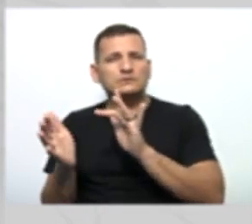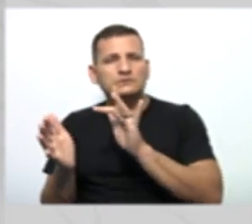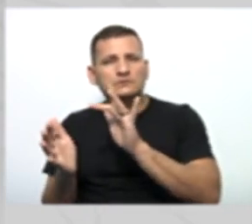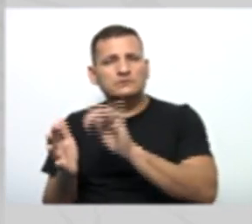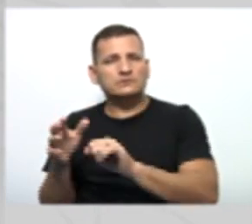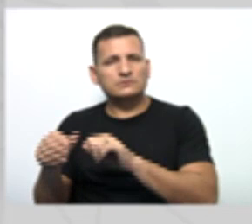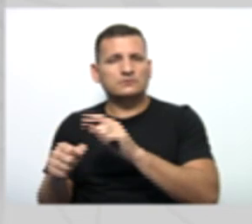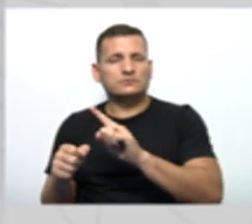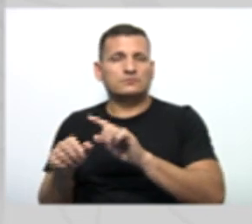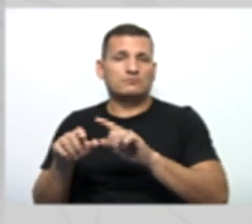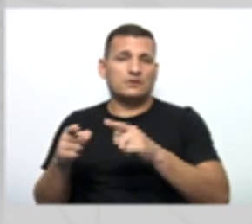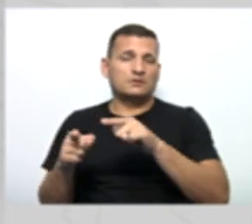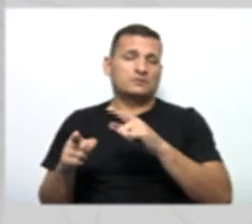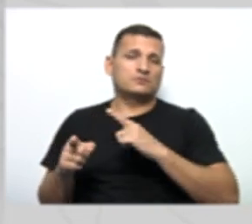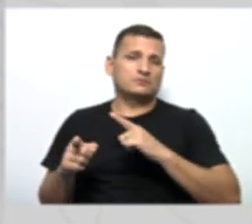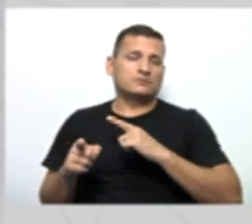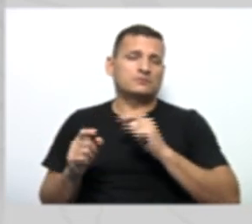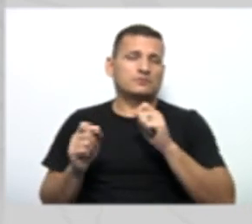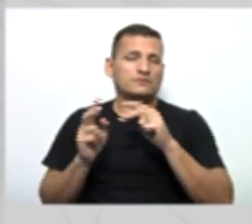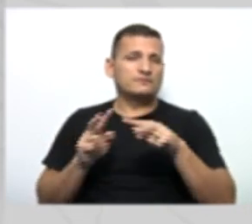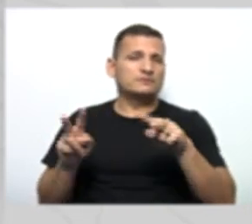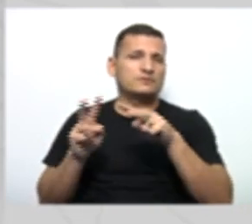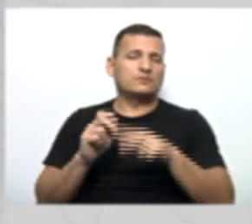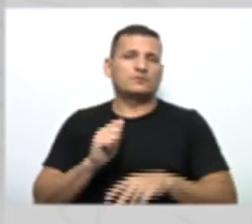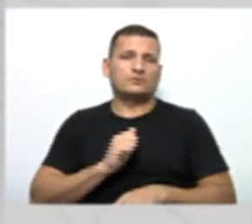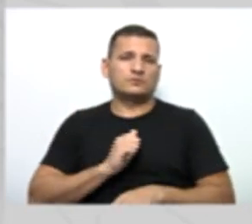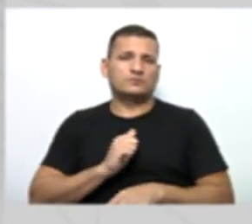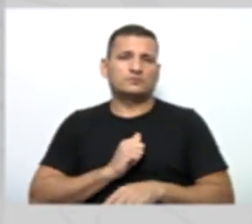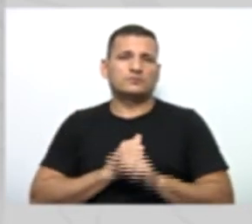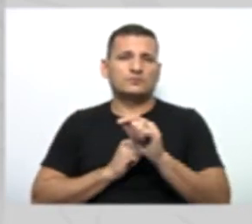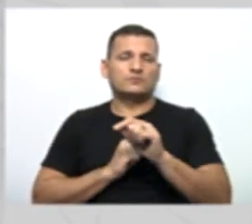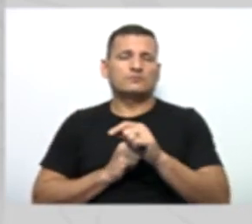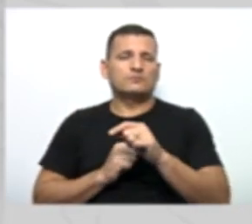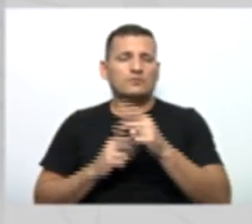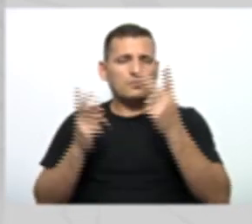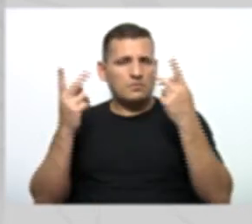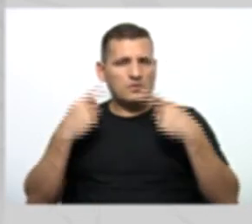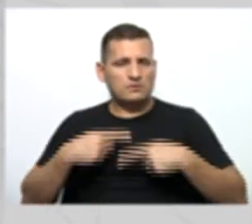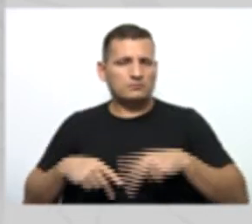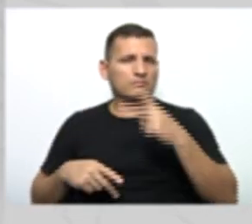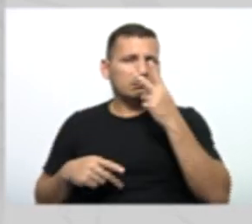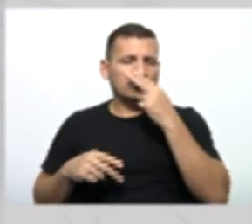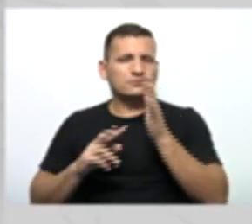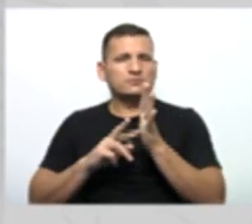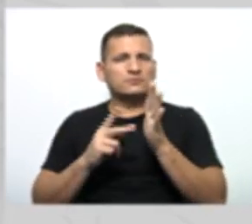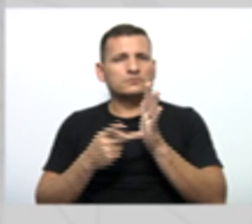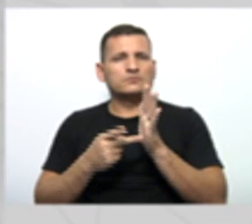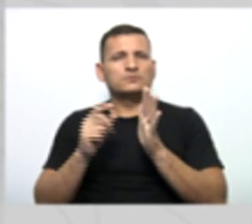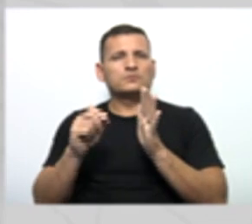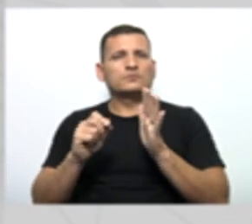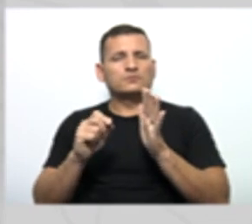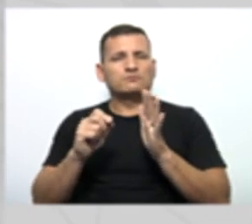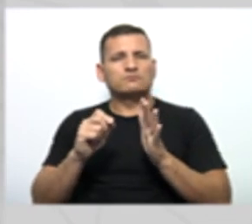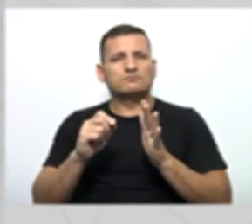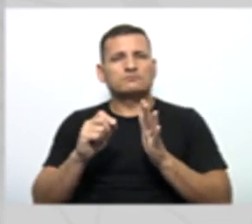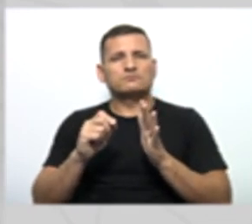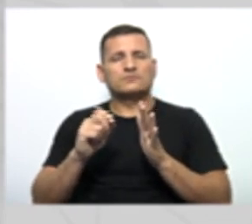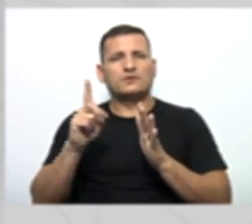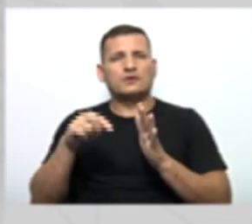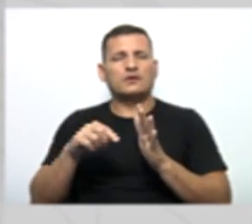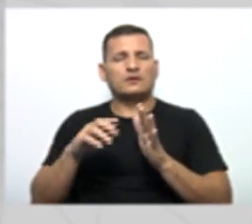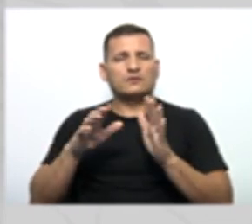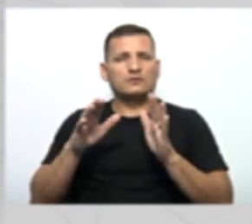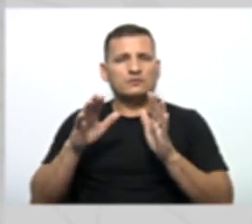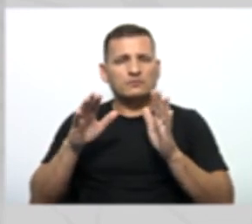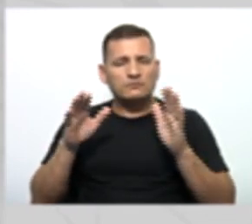tem uma visão antropocêntrica, ou seja, ela coloca o homem no centro. O que significa que o homem é considerado o centro das